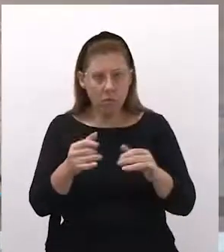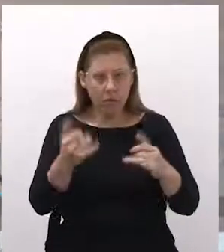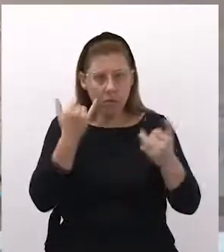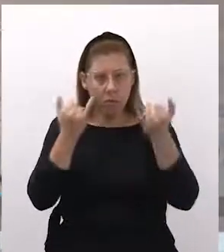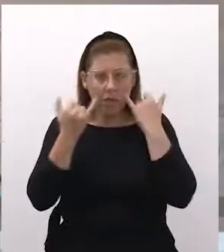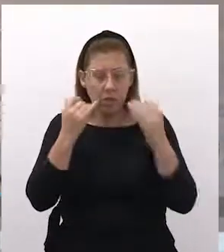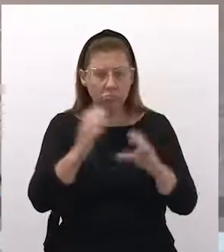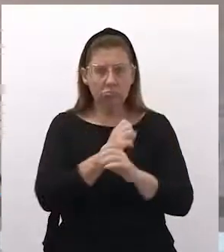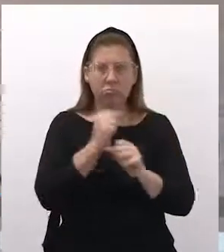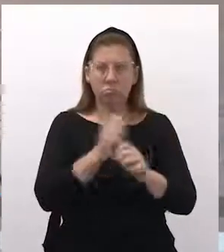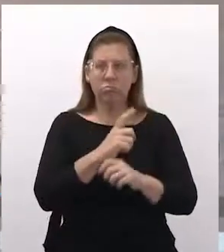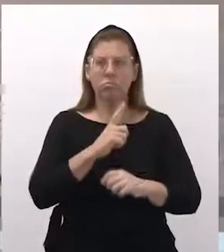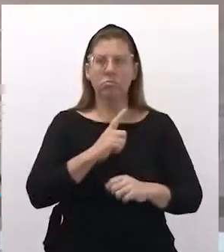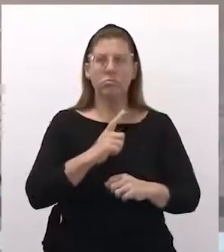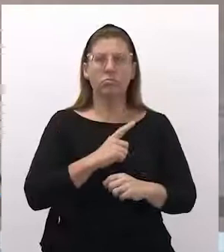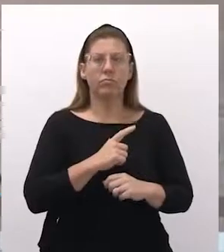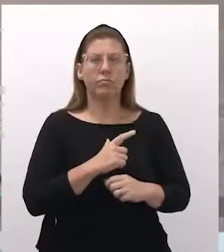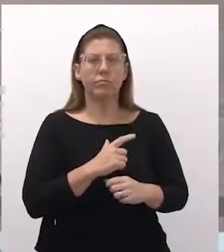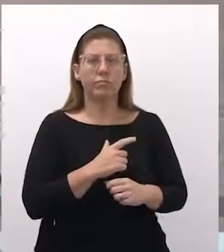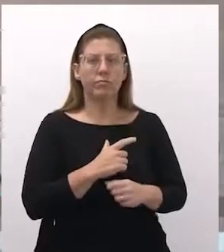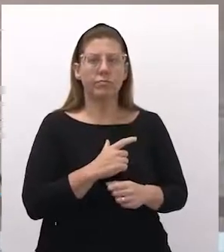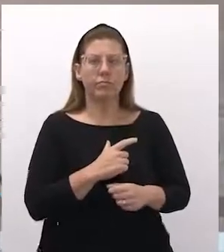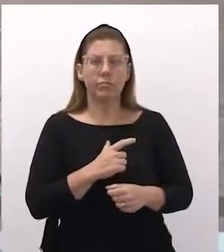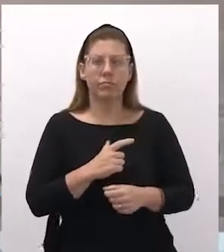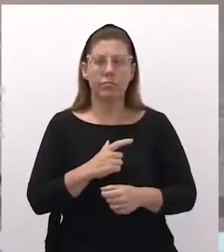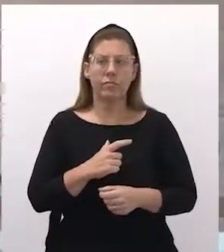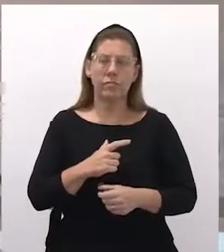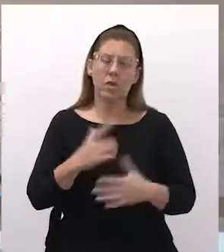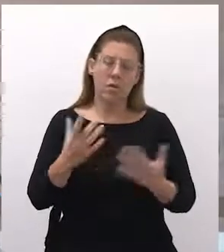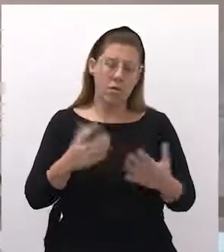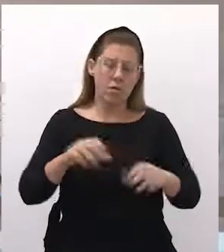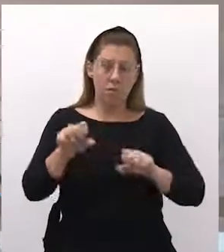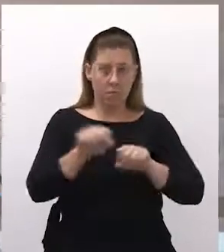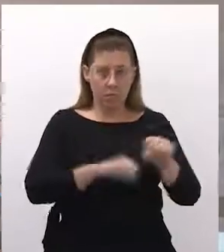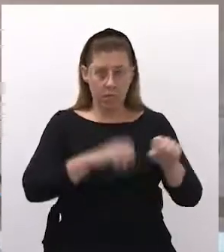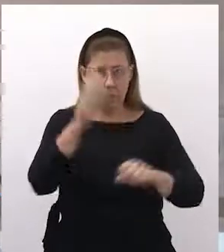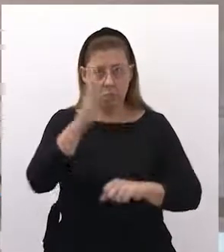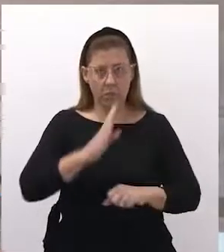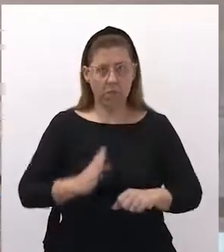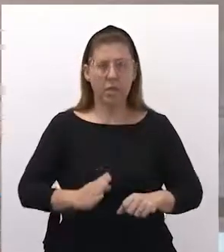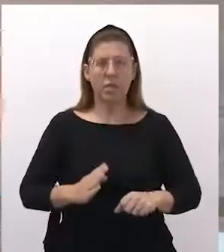bem interessantes de olhar, a formação no Brasil, quanto